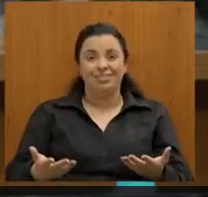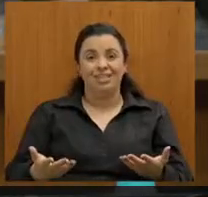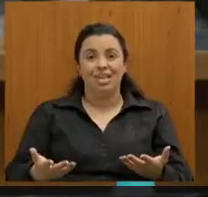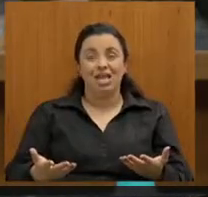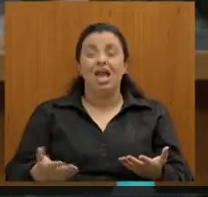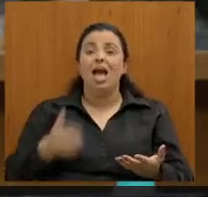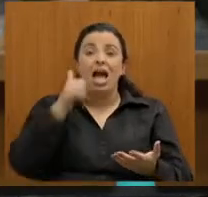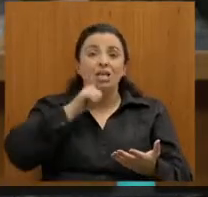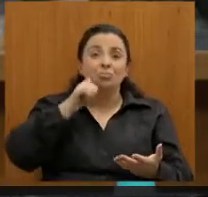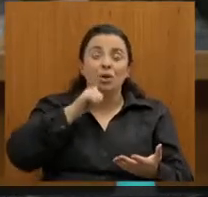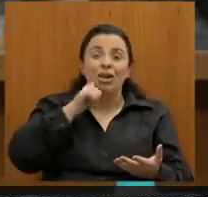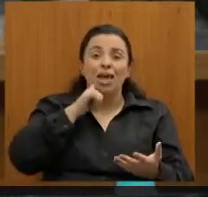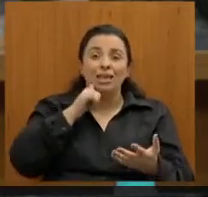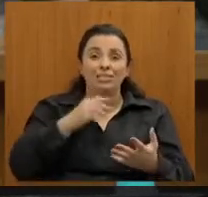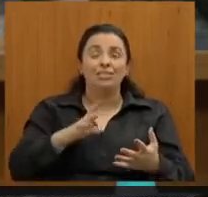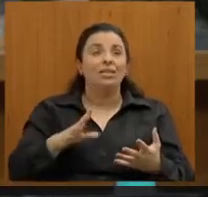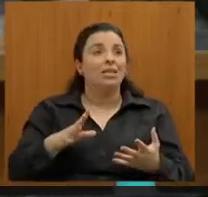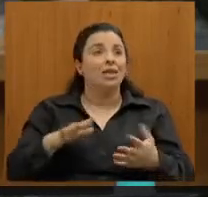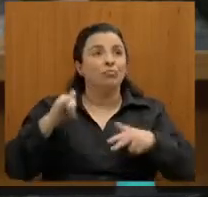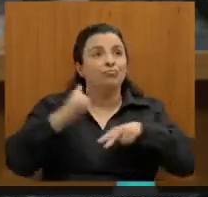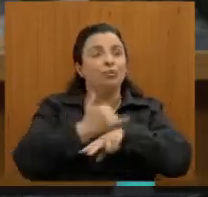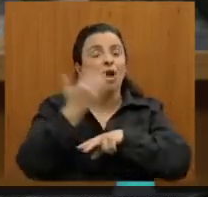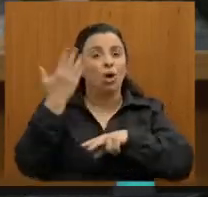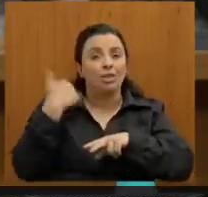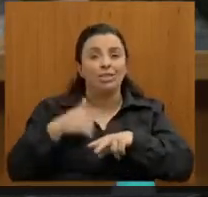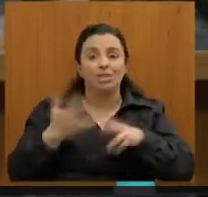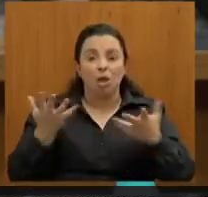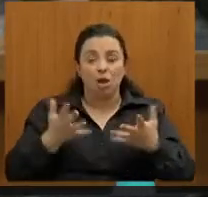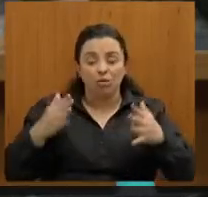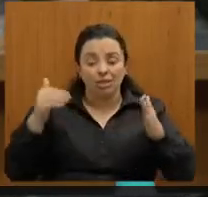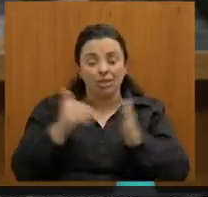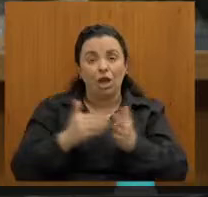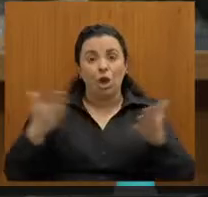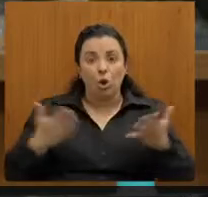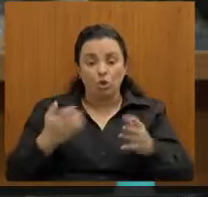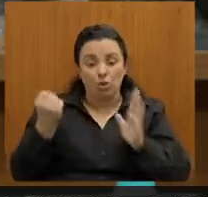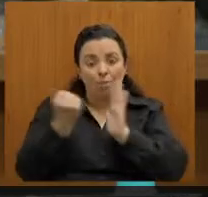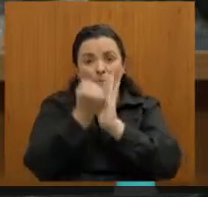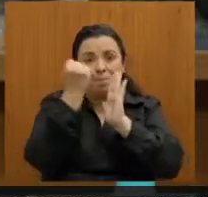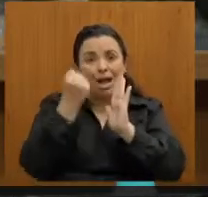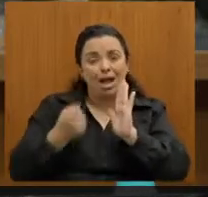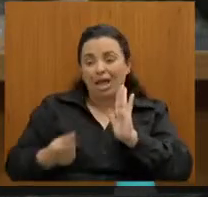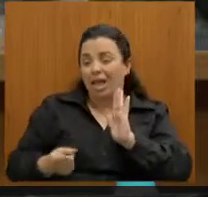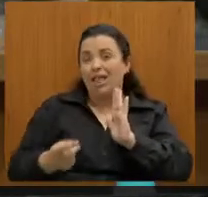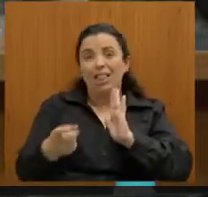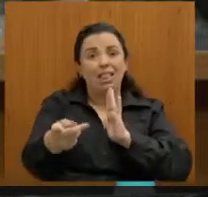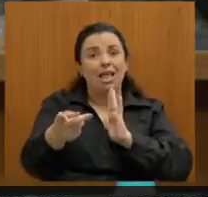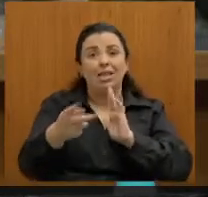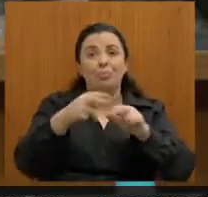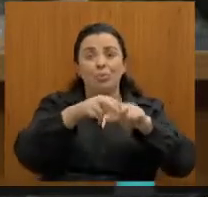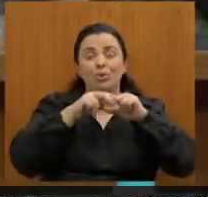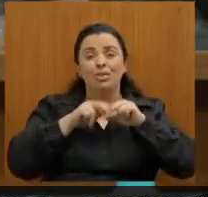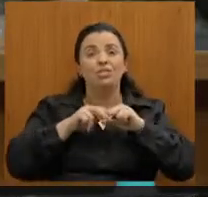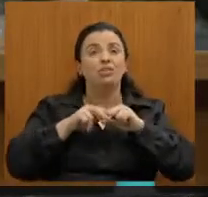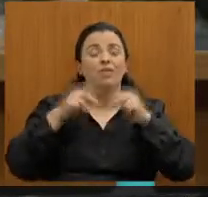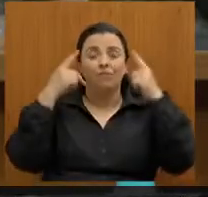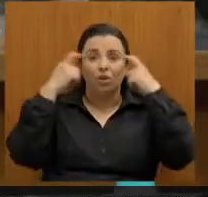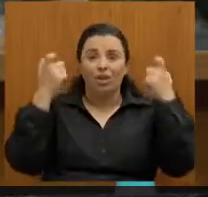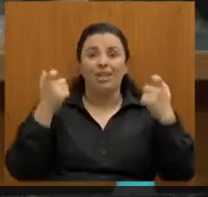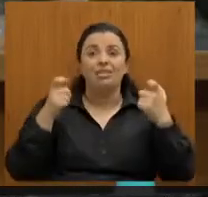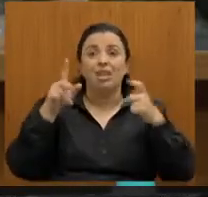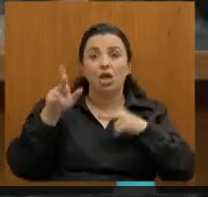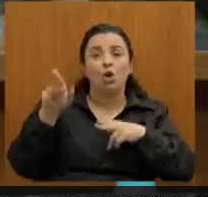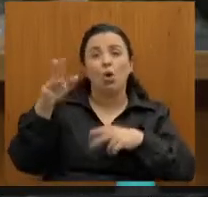Fernandes vão carregar consigo marcas permanentes da violência a sociedade civil através